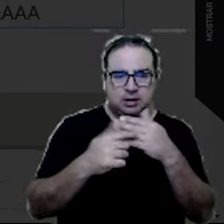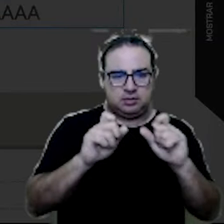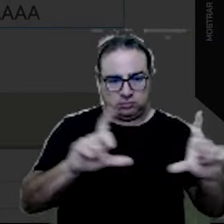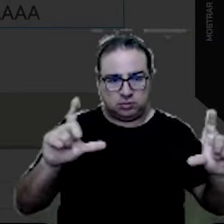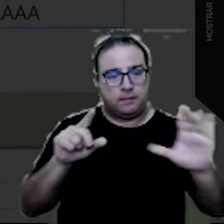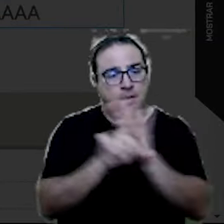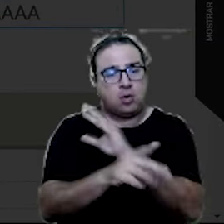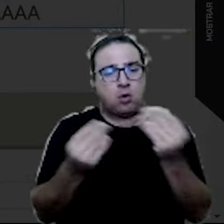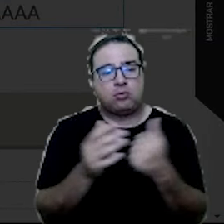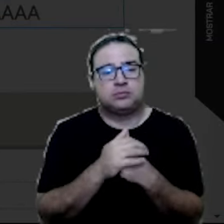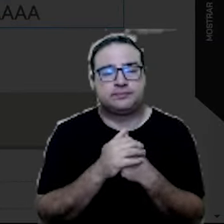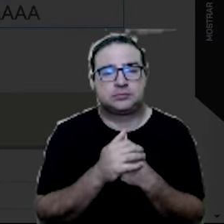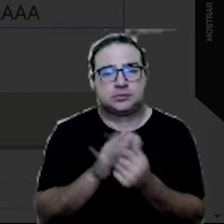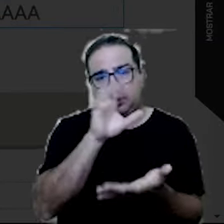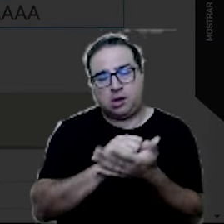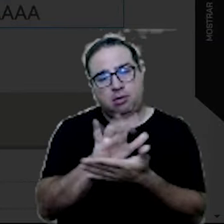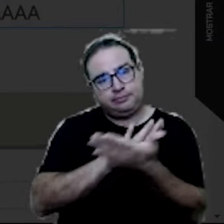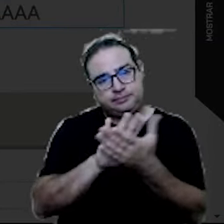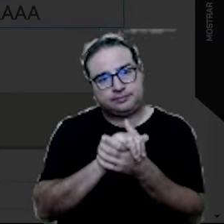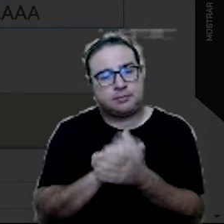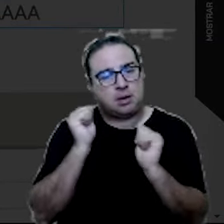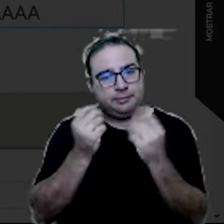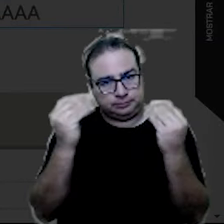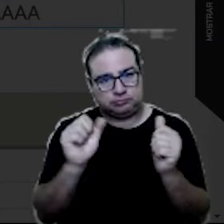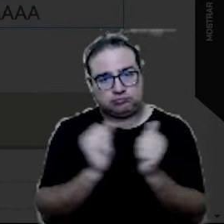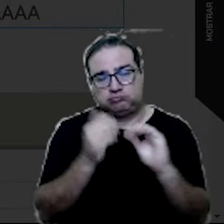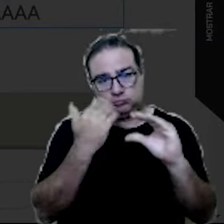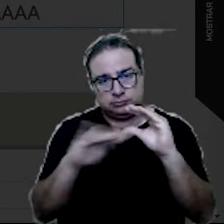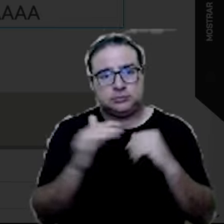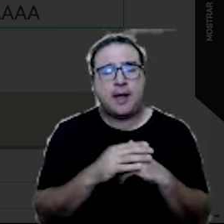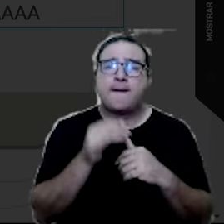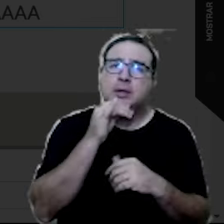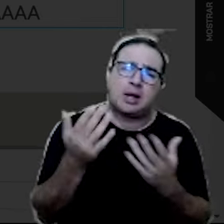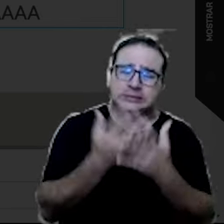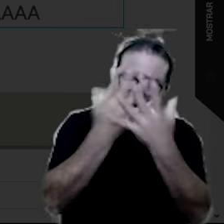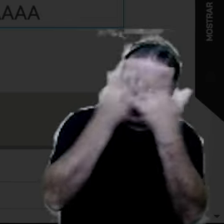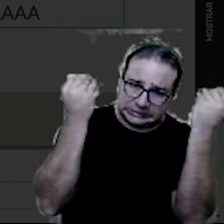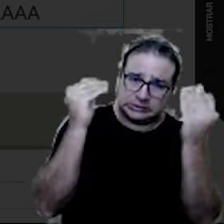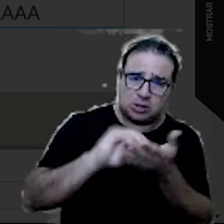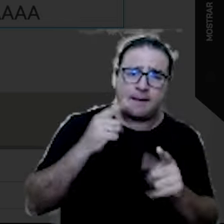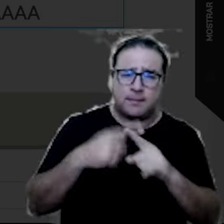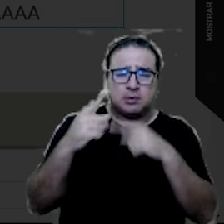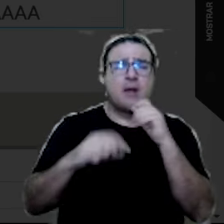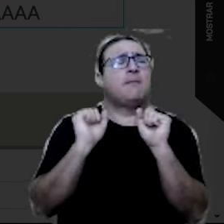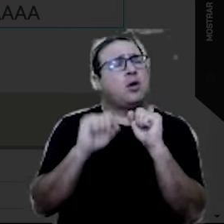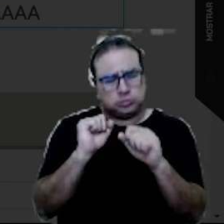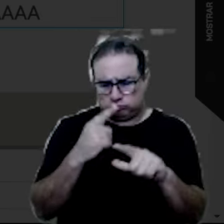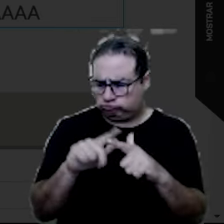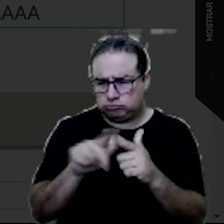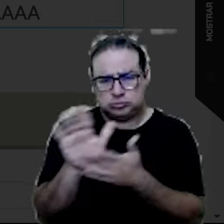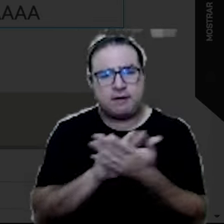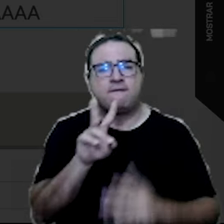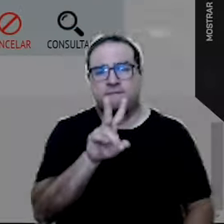vai abrir uma caixa se eu não cadastrei nada eu posso aqui enviar então ah os Car eu esqueci de preencher lá eu posso mandar pode